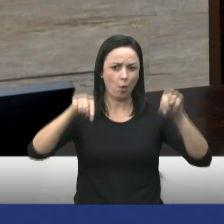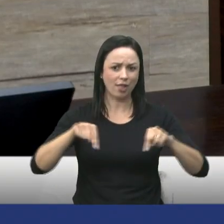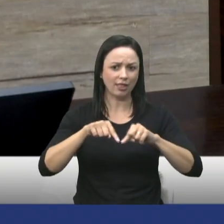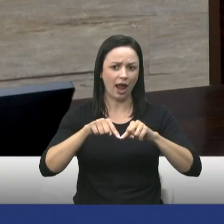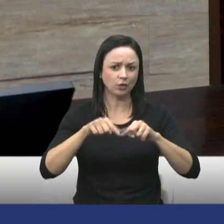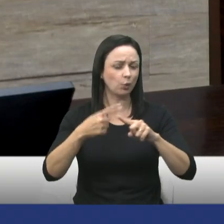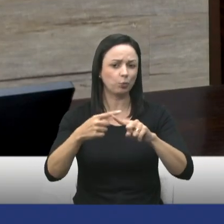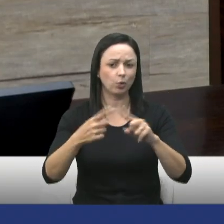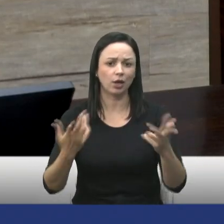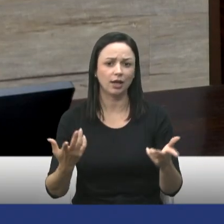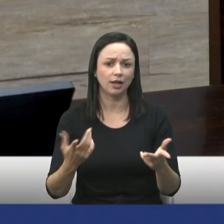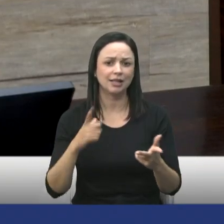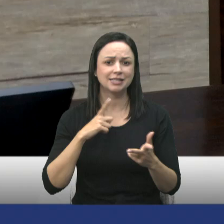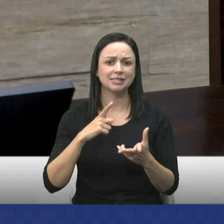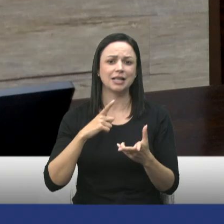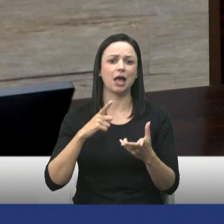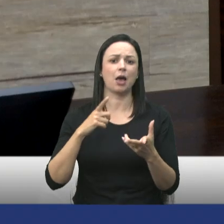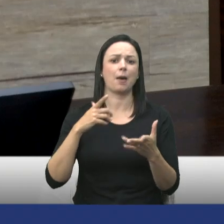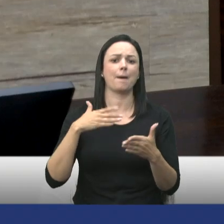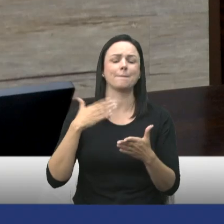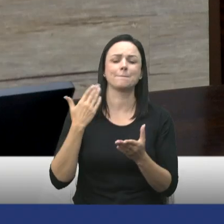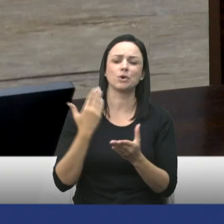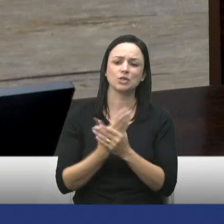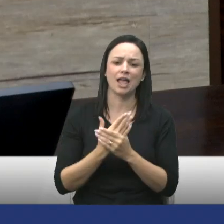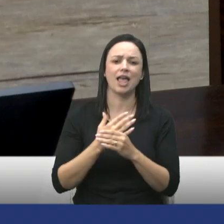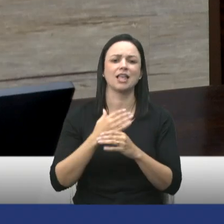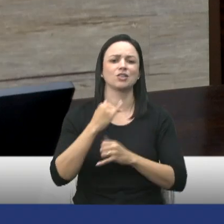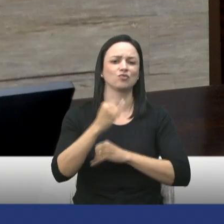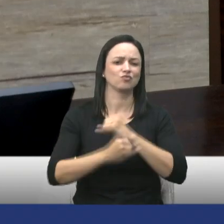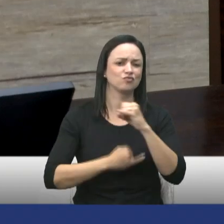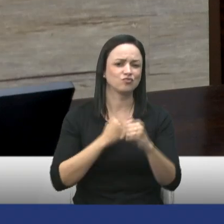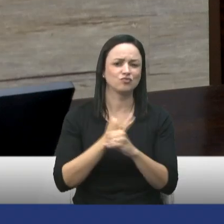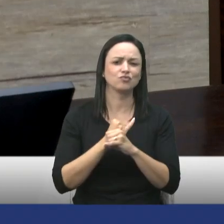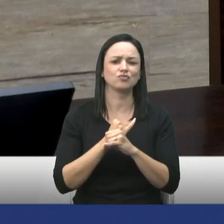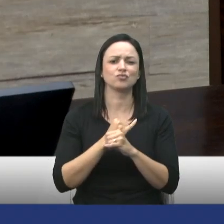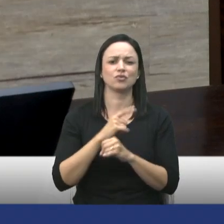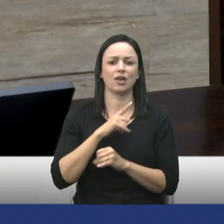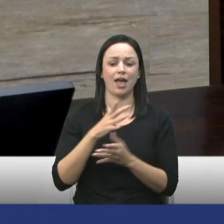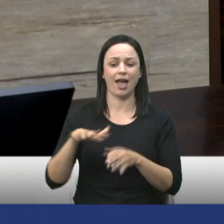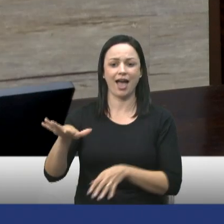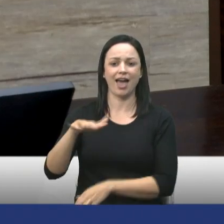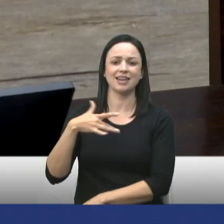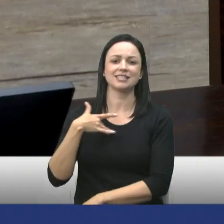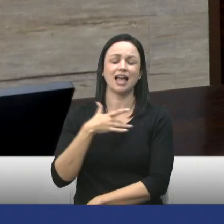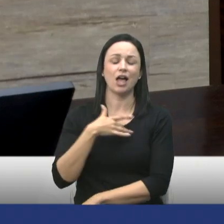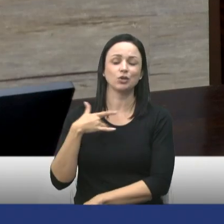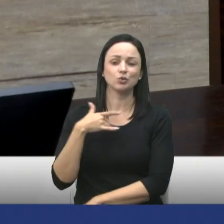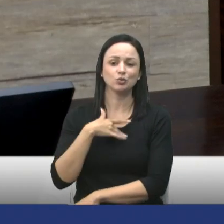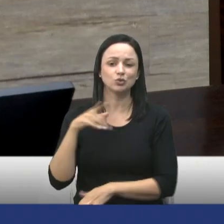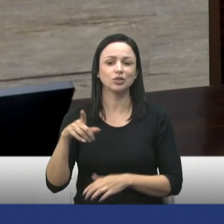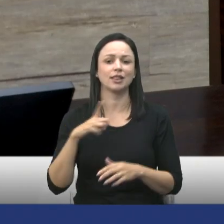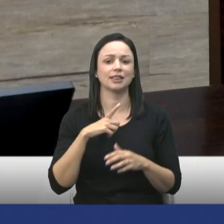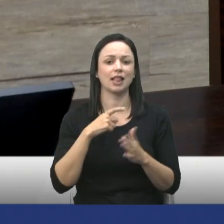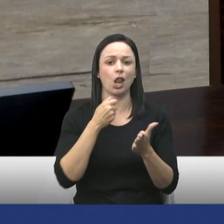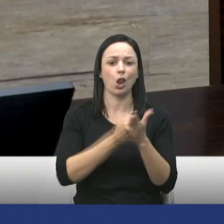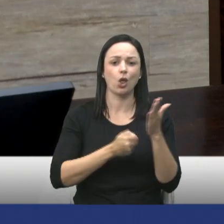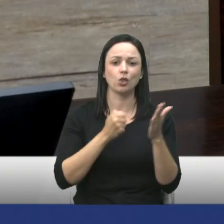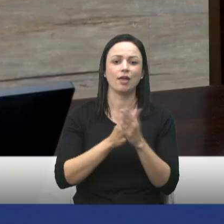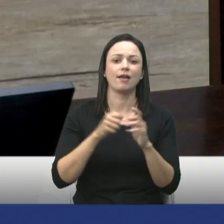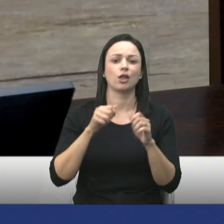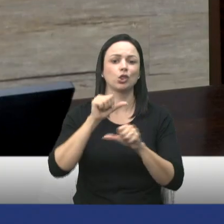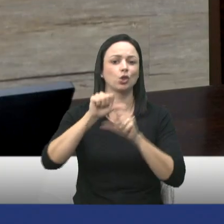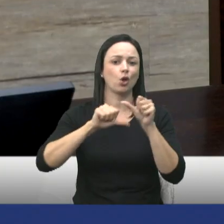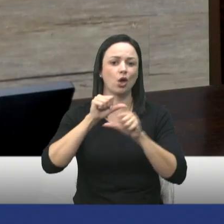esses processos de informatização, né? Principalmente, a gente está lá na saúde agora, está lutando lá para fazer a troca de